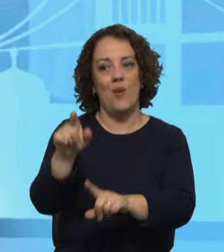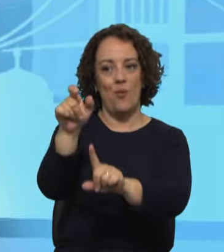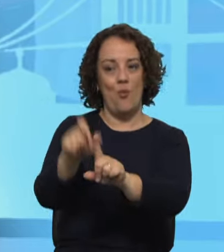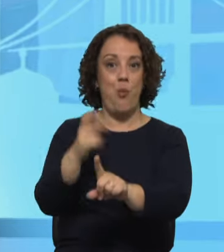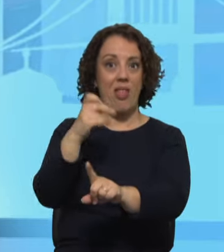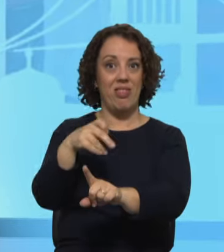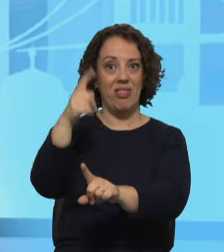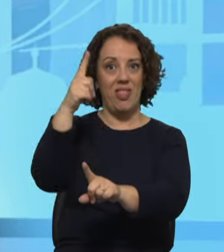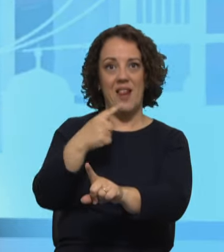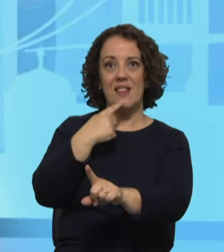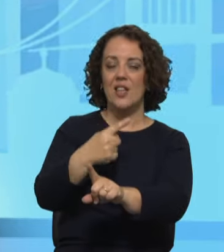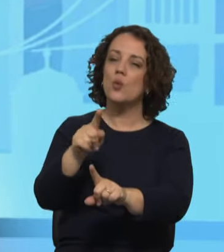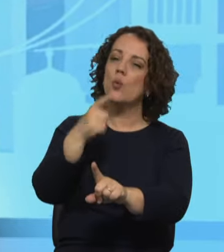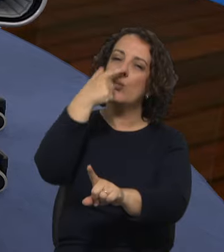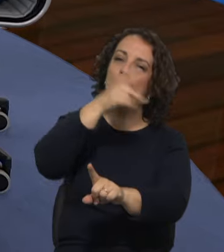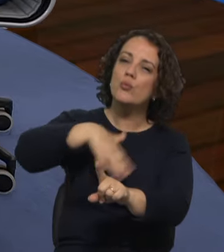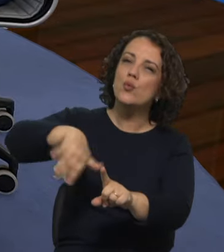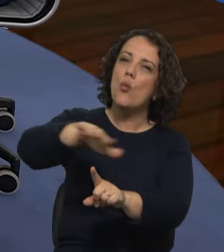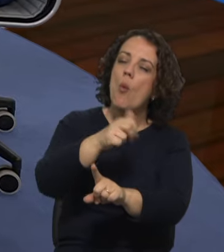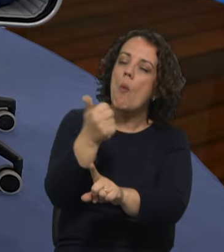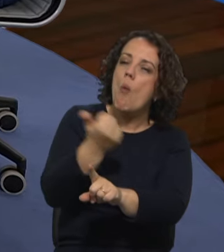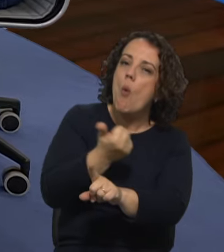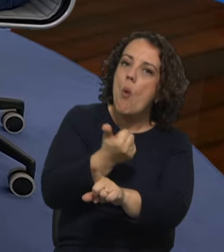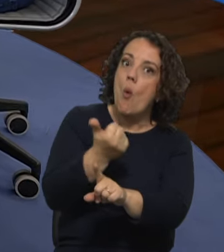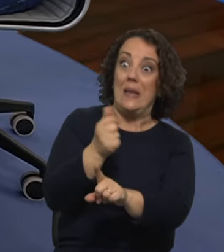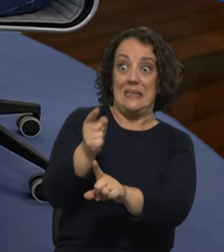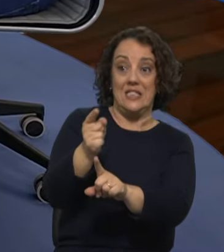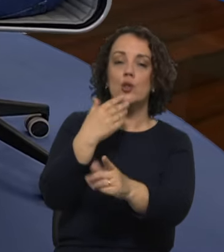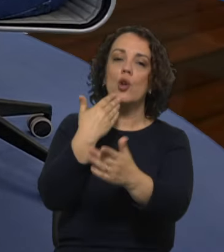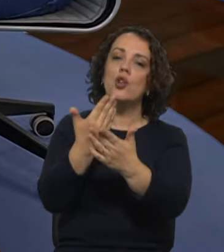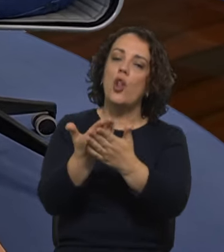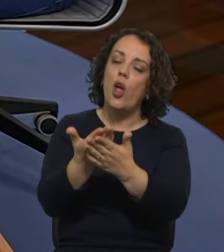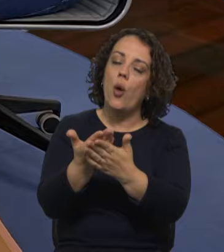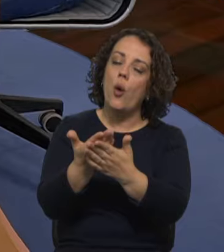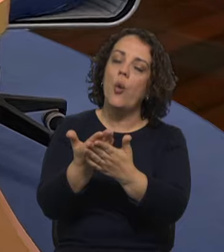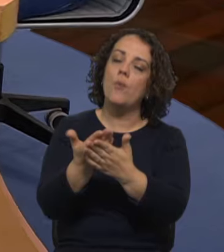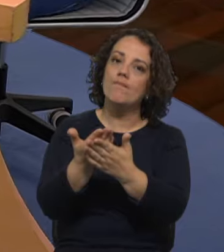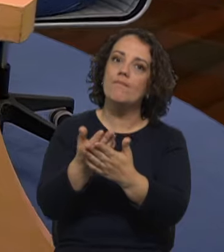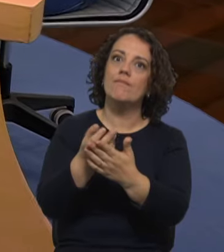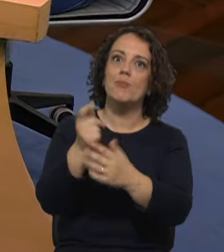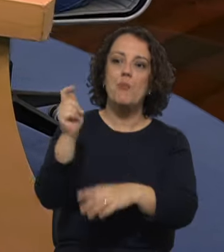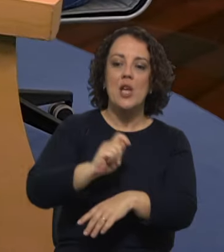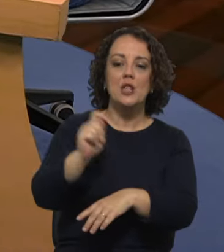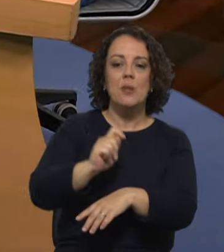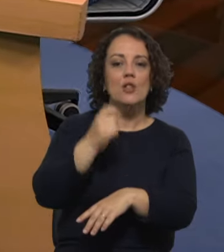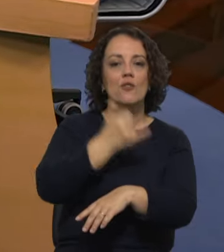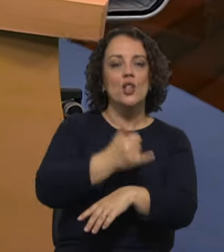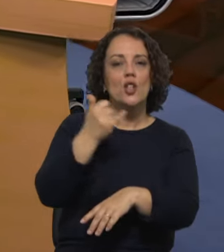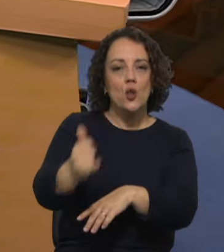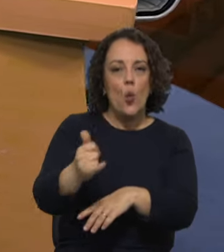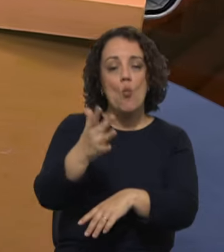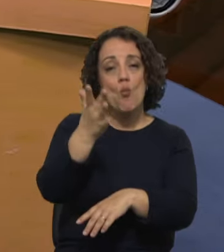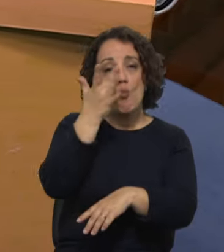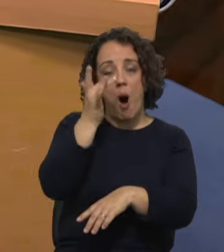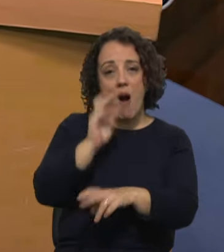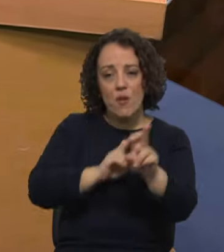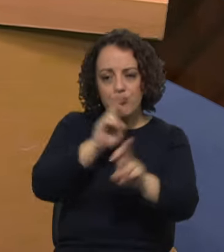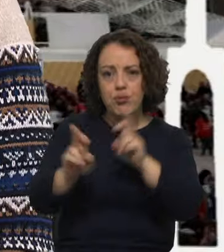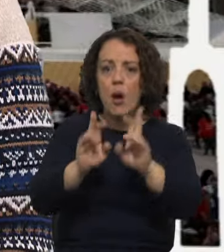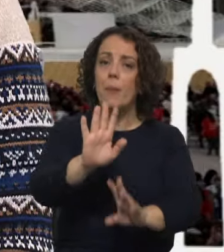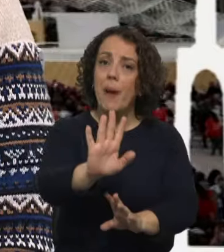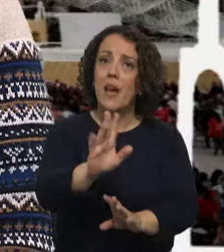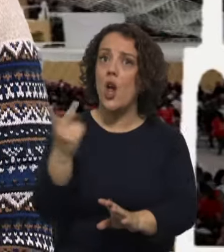falar foi um bocadinho isso que conduziu o vosso desejo de durante 22 meses percorrer em África também nós nós casamos não